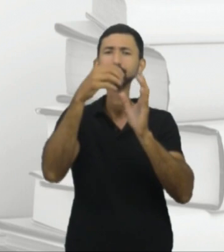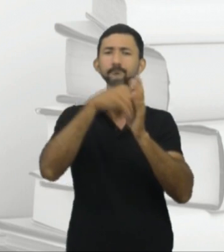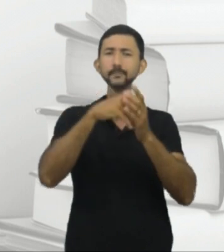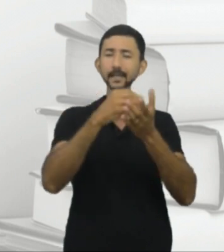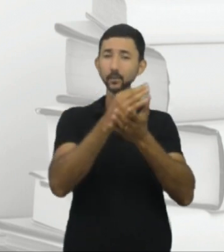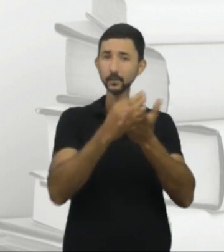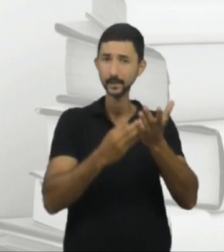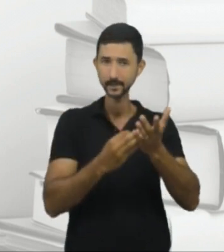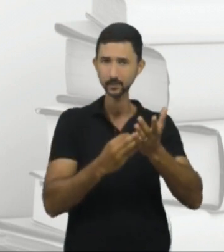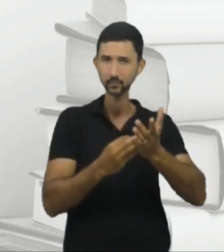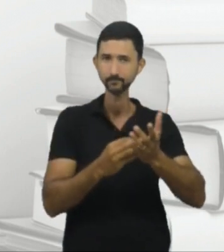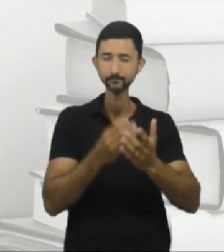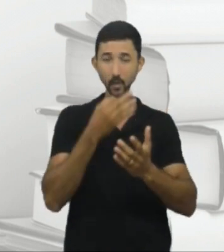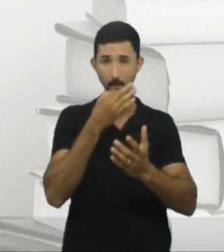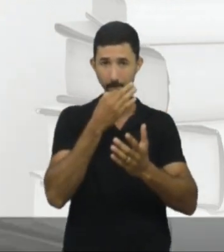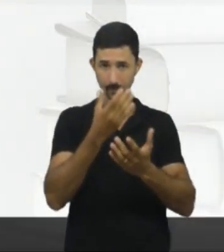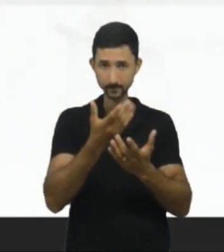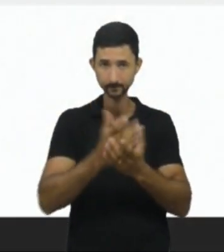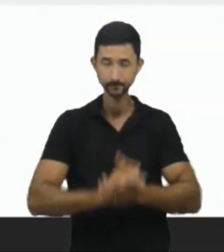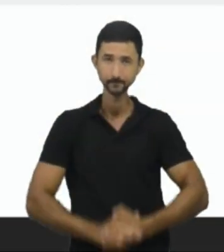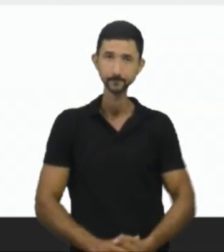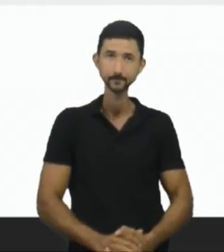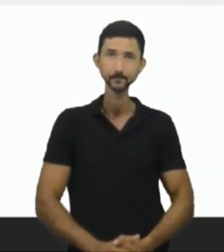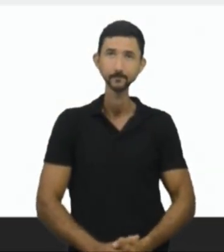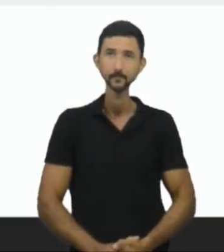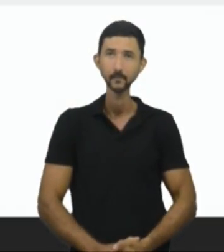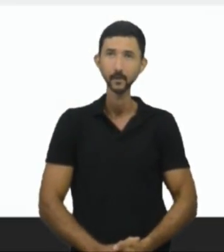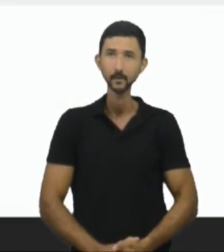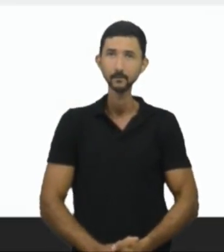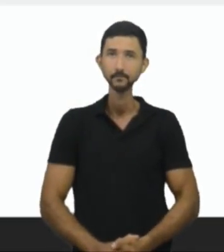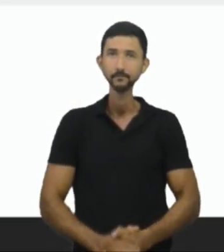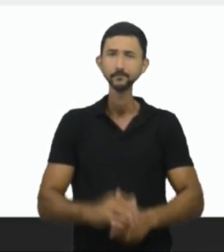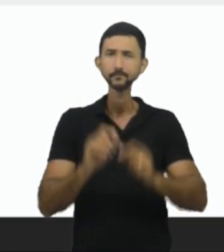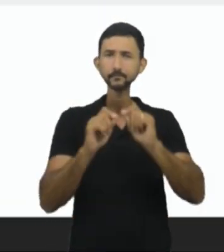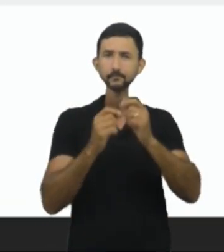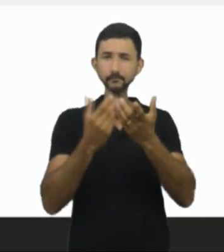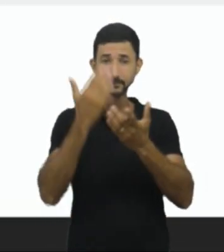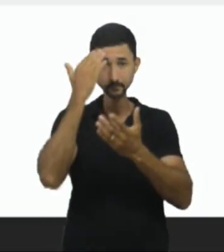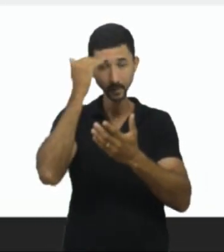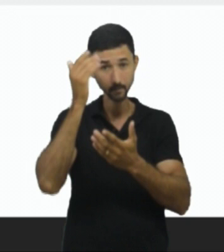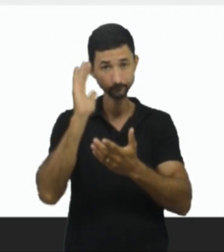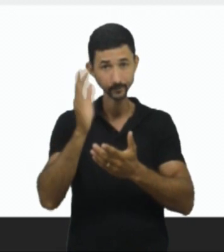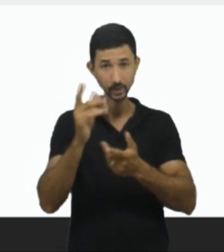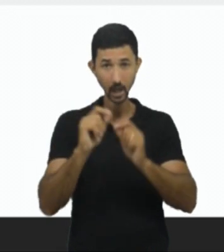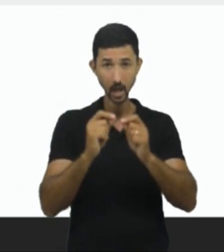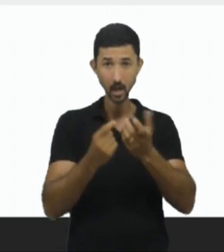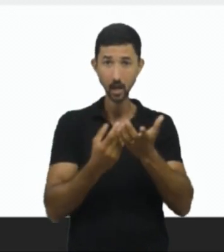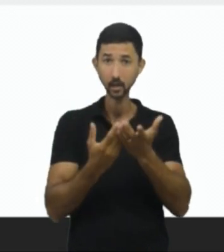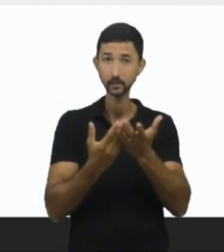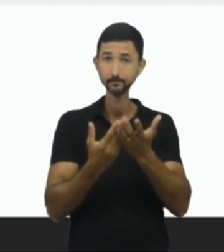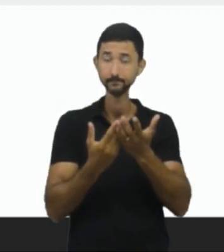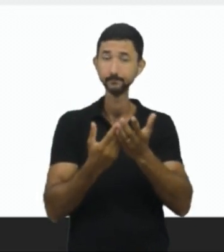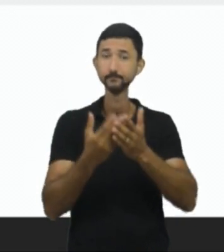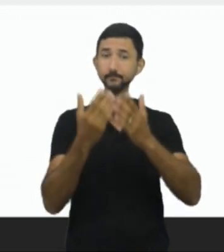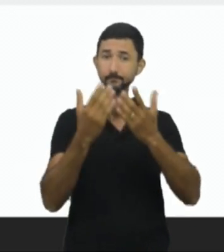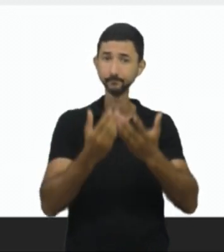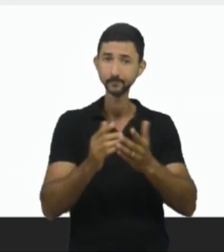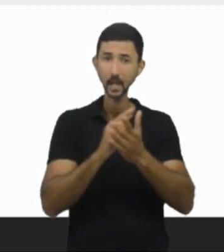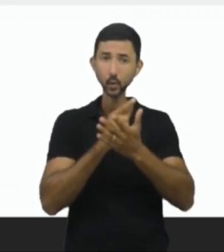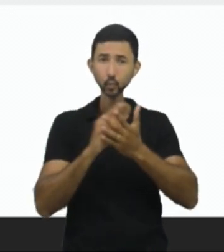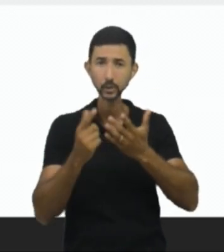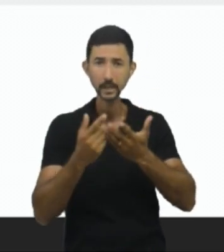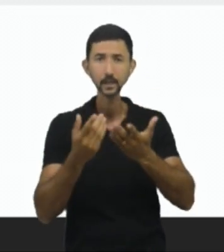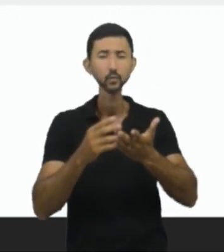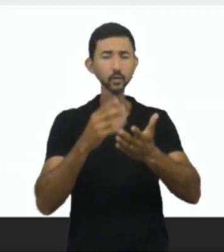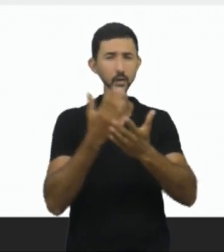dos textos opinativos. O que você já sabe a respeito desse gênero que